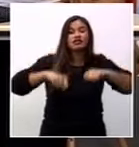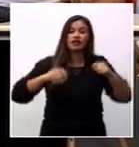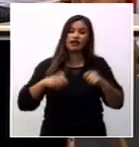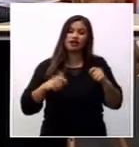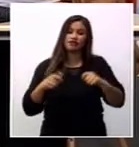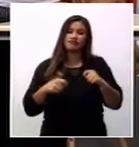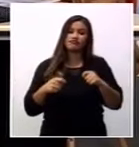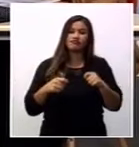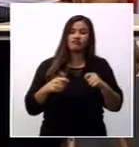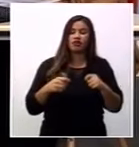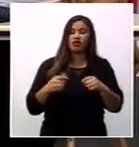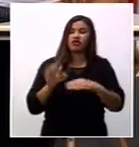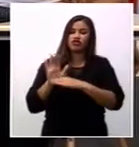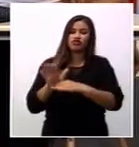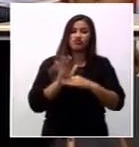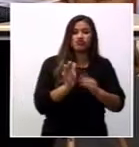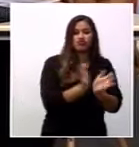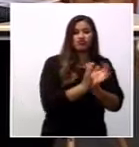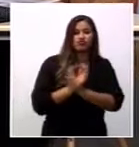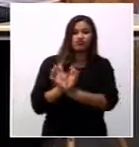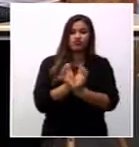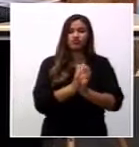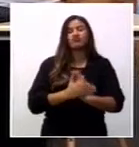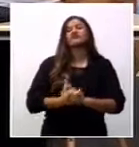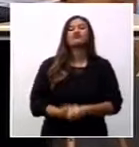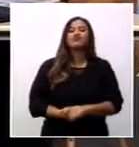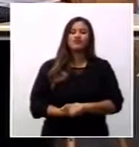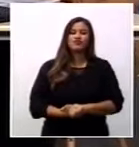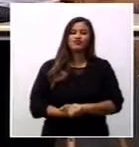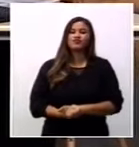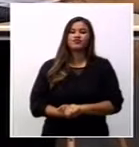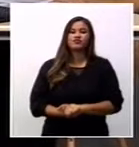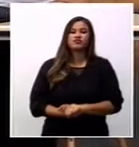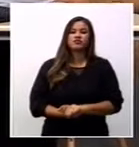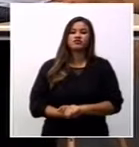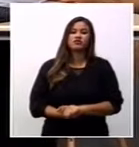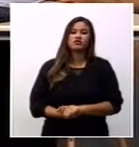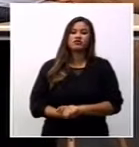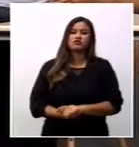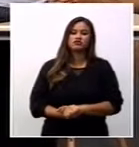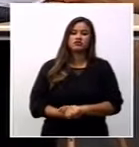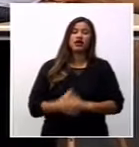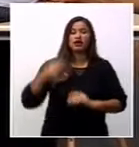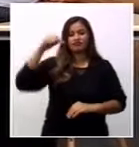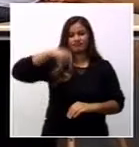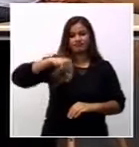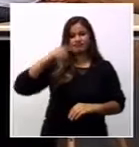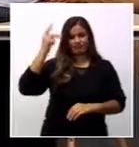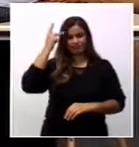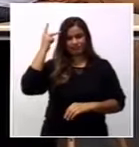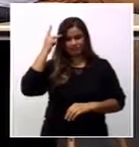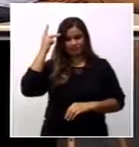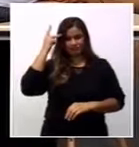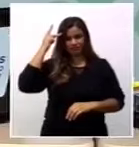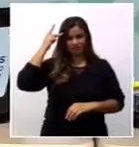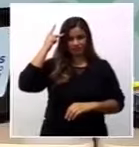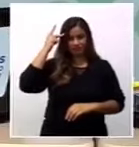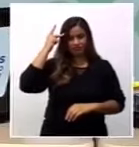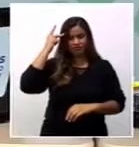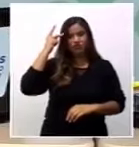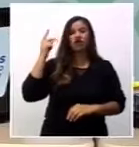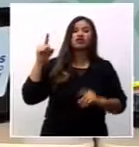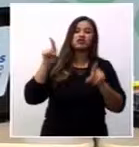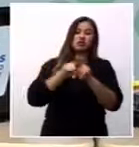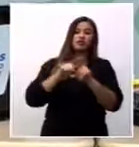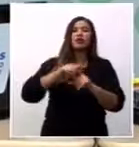para as diferentes populações. Com você, professora. Obrigada. Aqui no estado de São Paulo, né, especificamente, mas também no